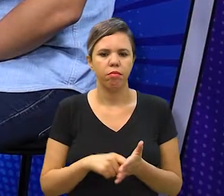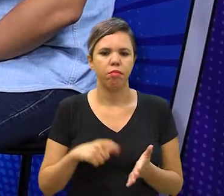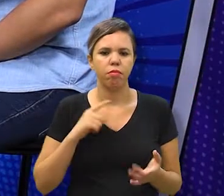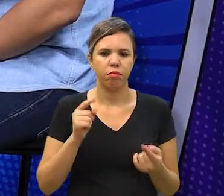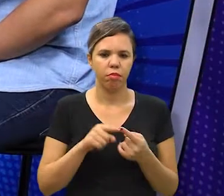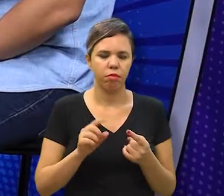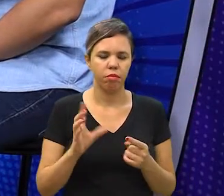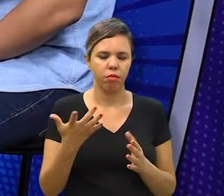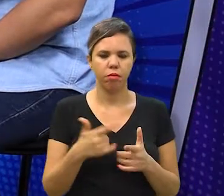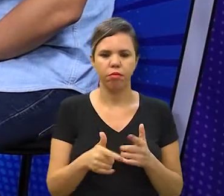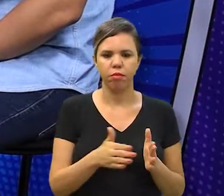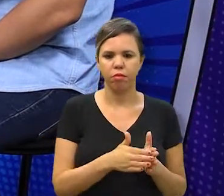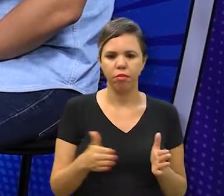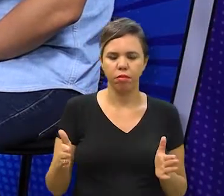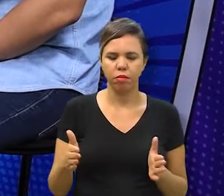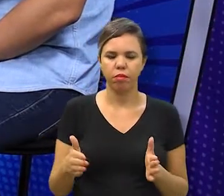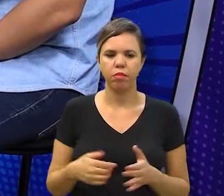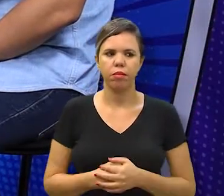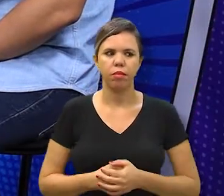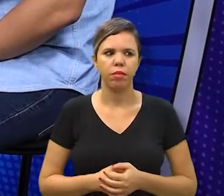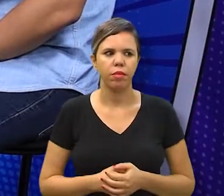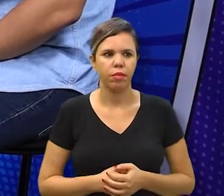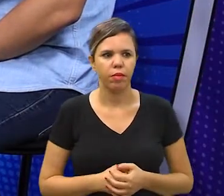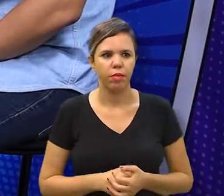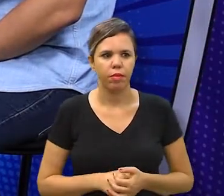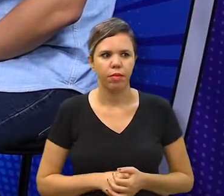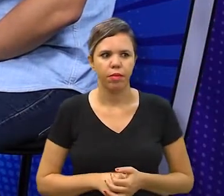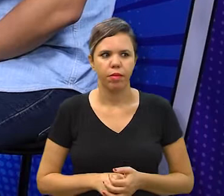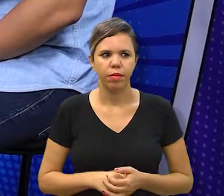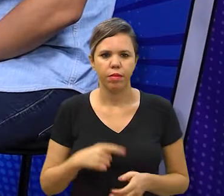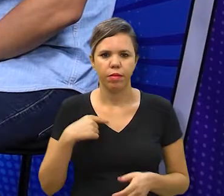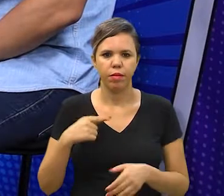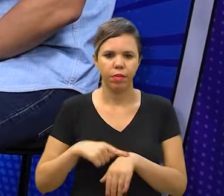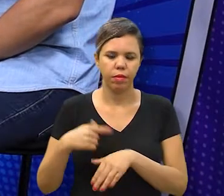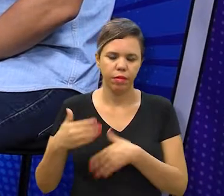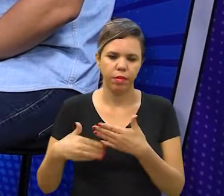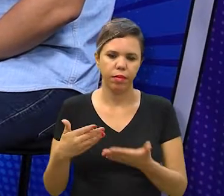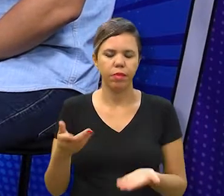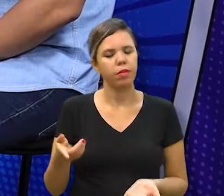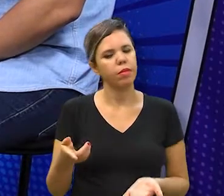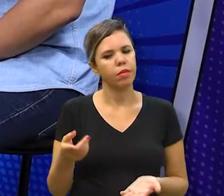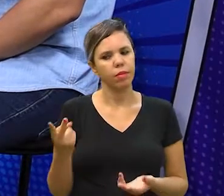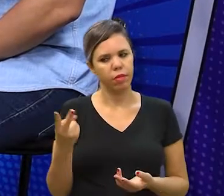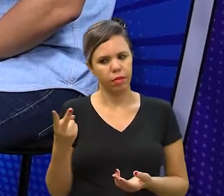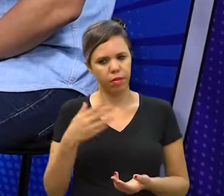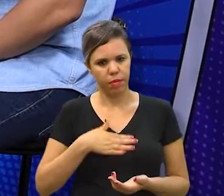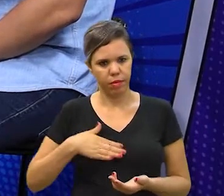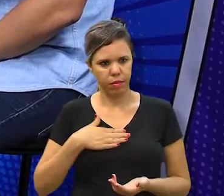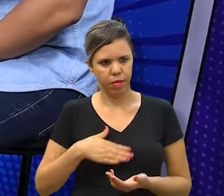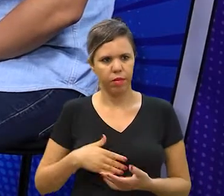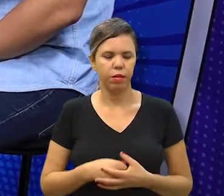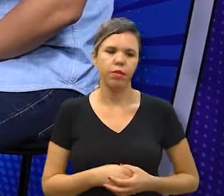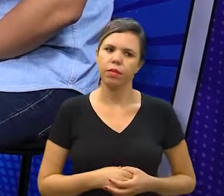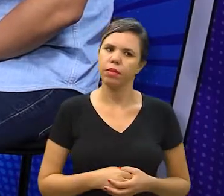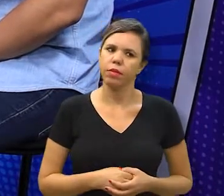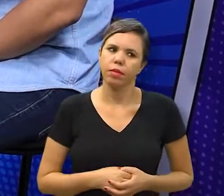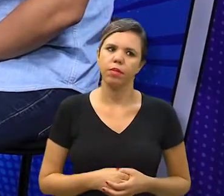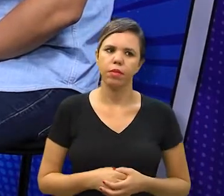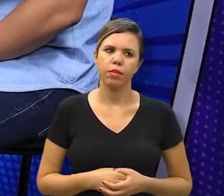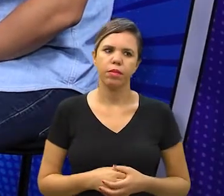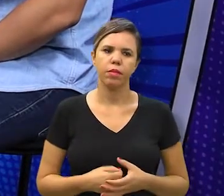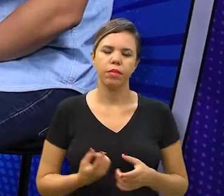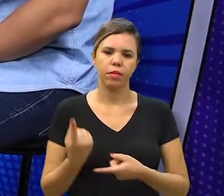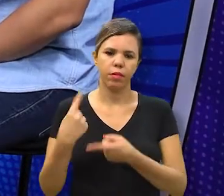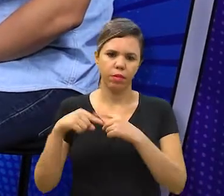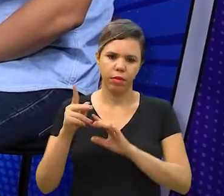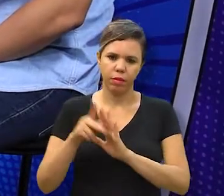muito a ver com o que está acontecendo com o nosso zeitgeist, né, o espírito do tempo aí. E vocês ficaram satisfeitos com o rumo que